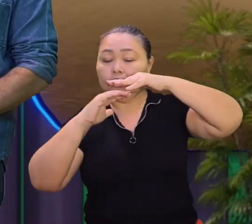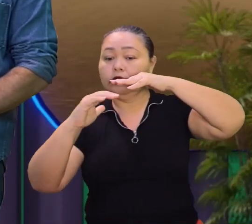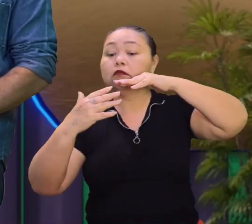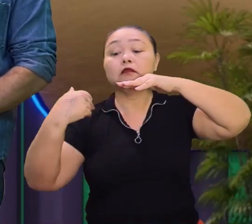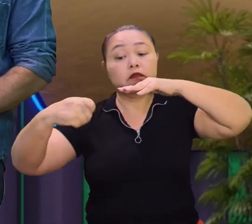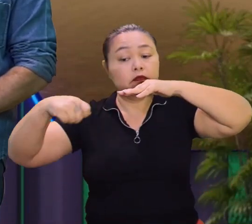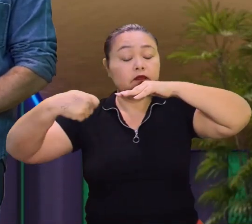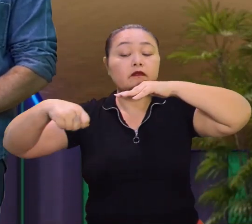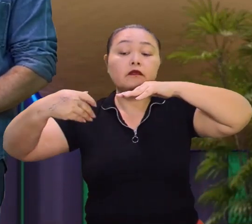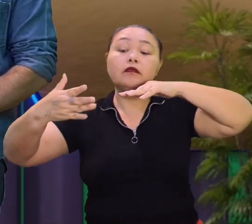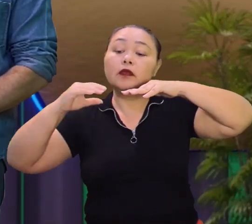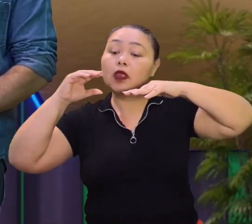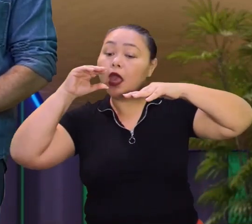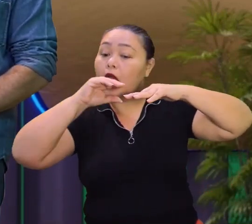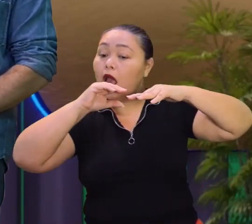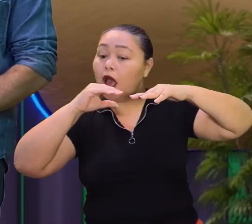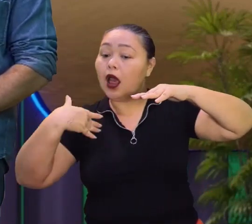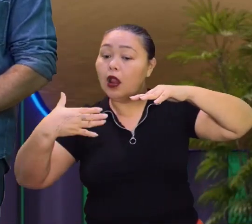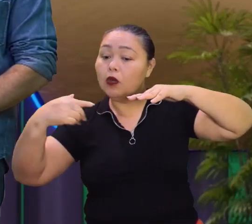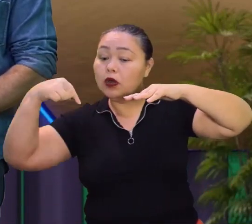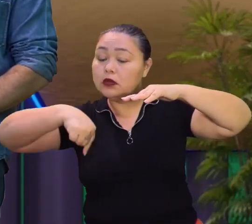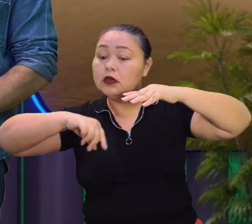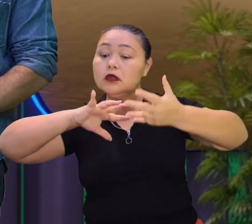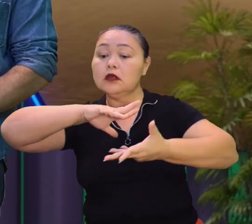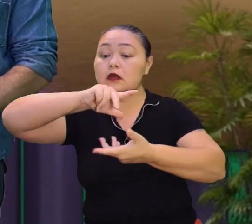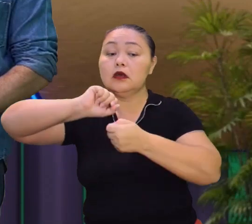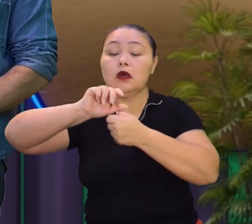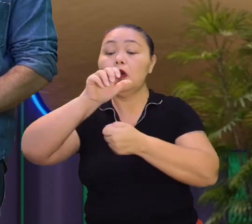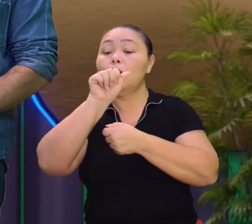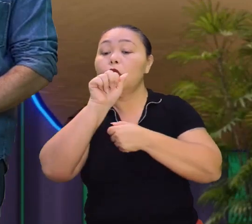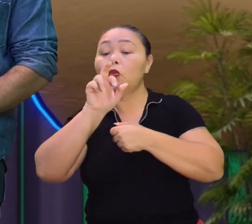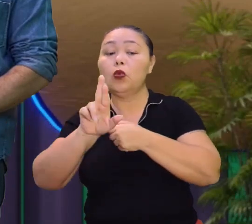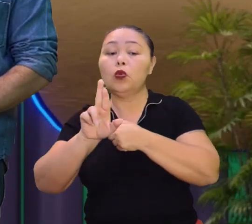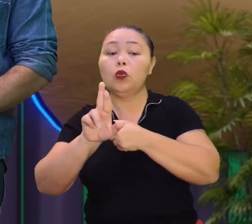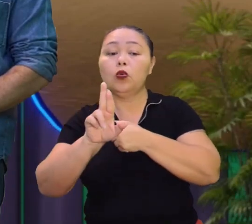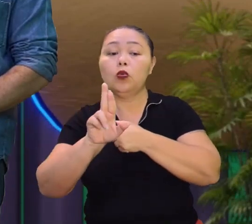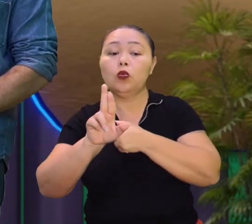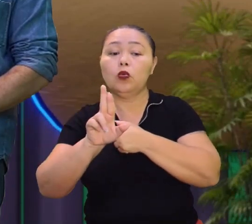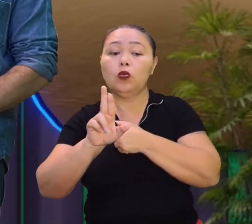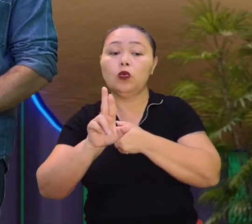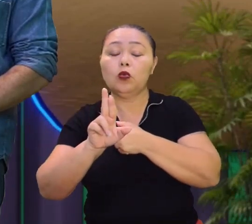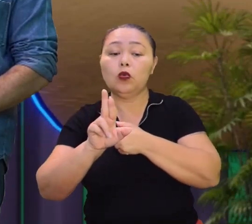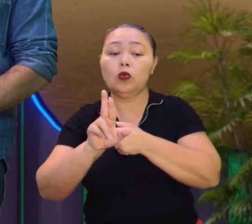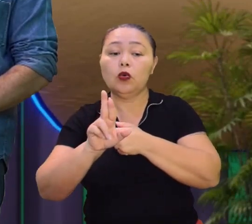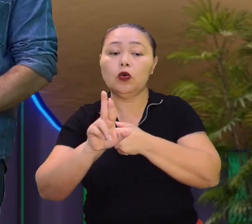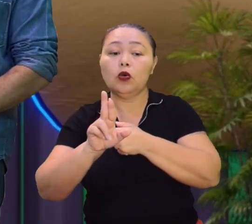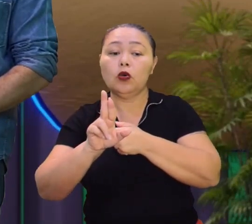precisa do calor do efeito estufa aqui na Terra. Só que o ar, ele parte desse,